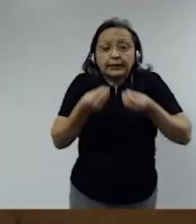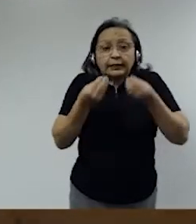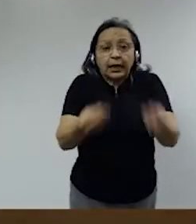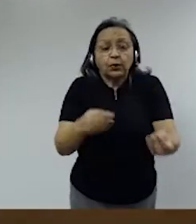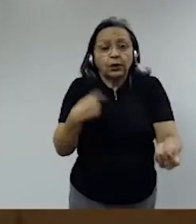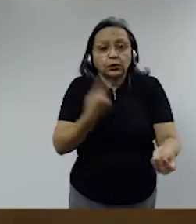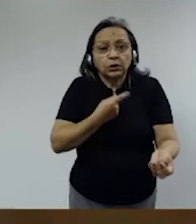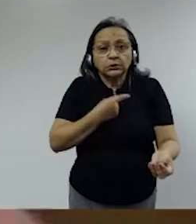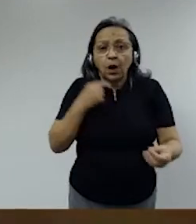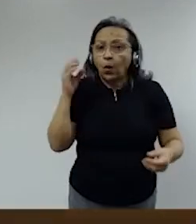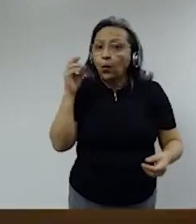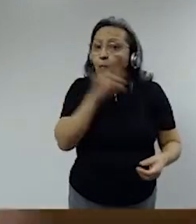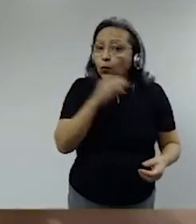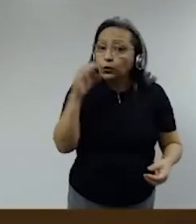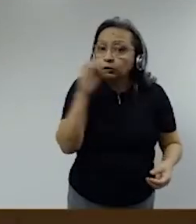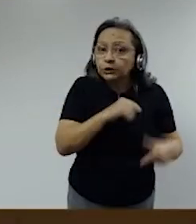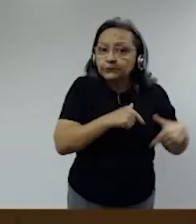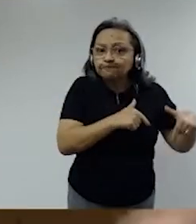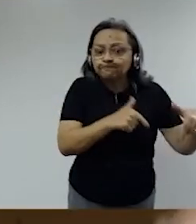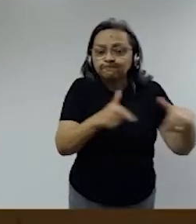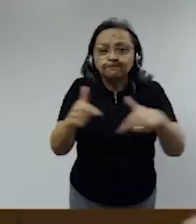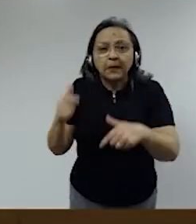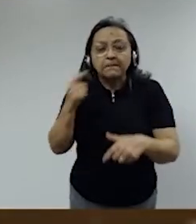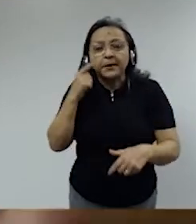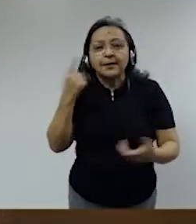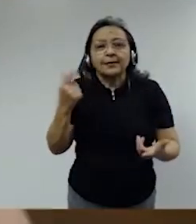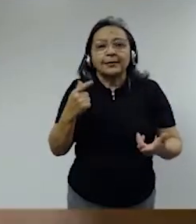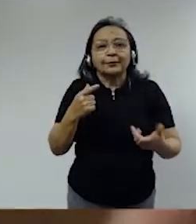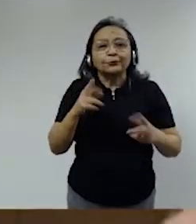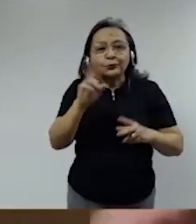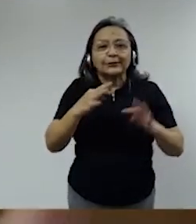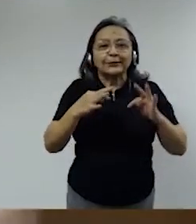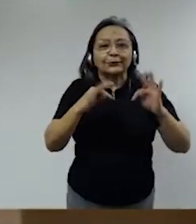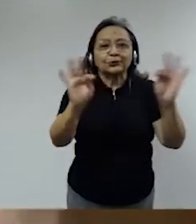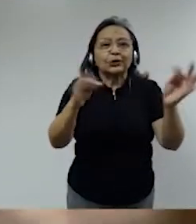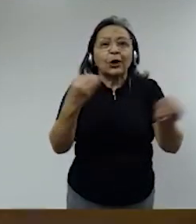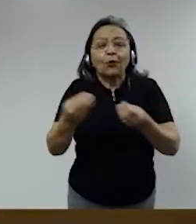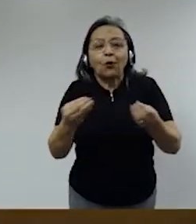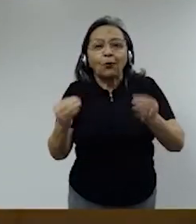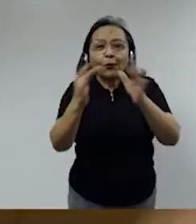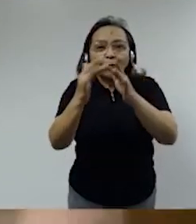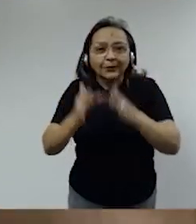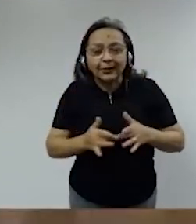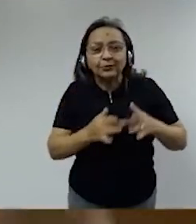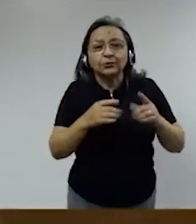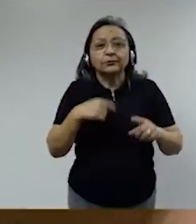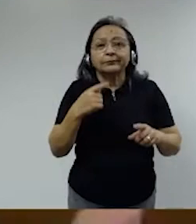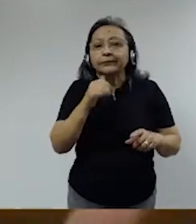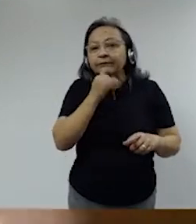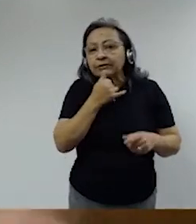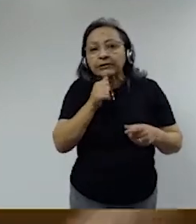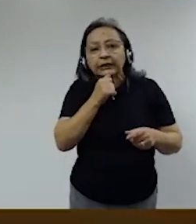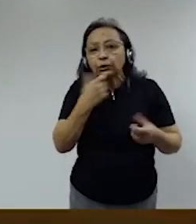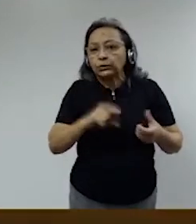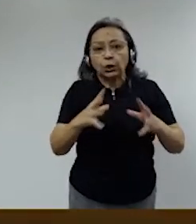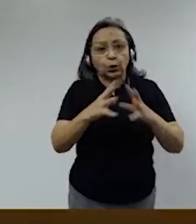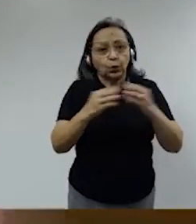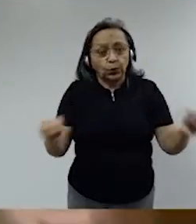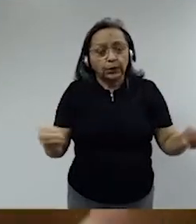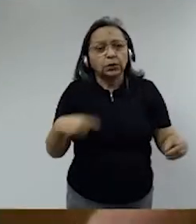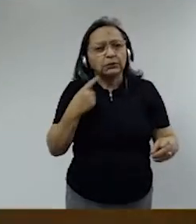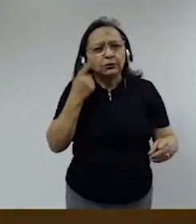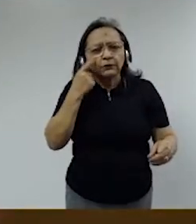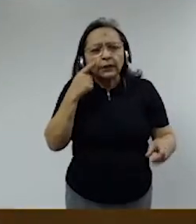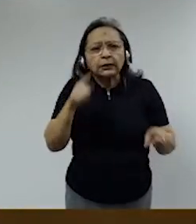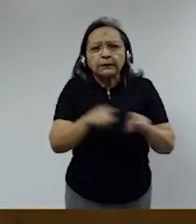essa doença, para a qual ainda não se existe uma cura definida, nós temos visto um avanço substancial dos estudos, dos ensaios clínicos.